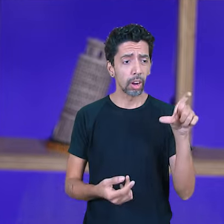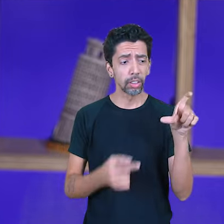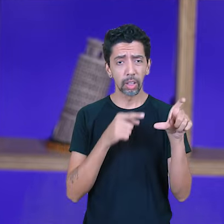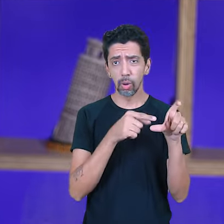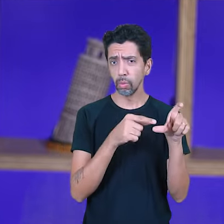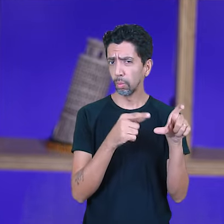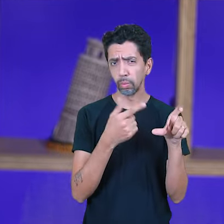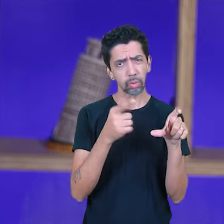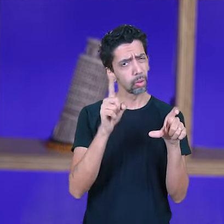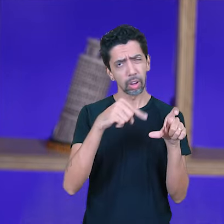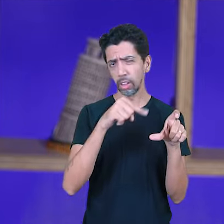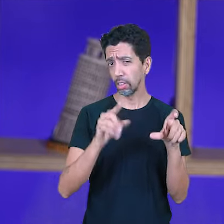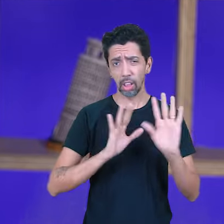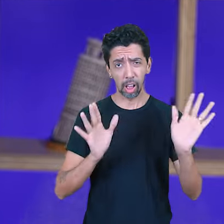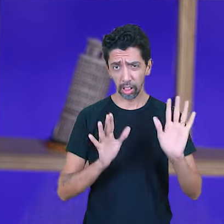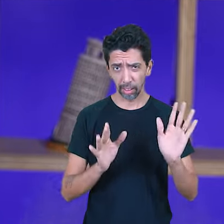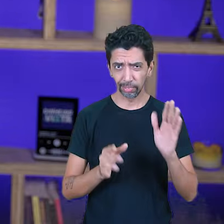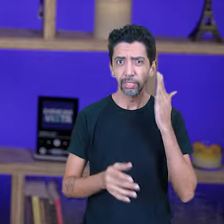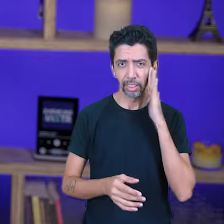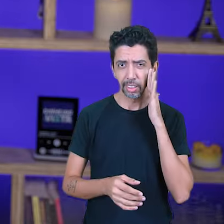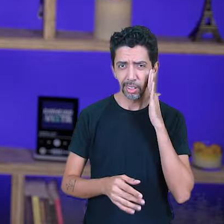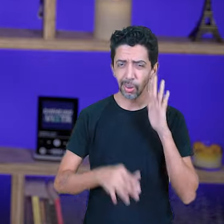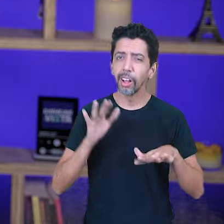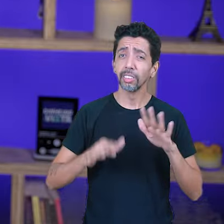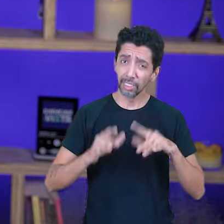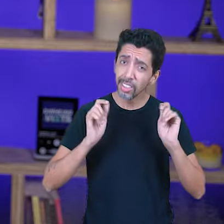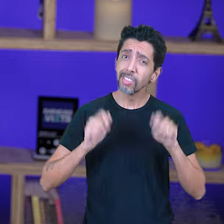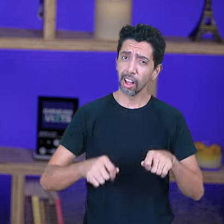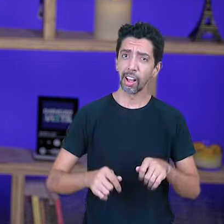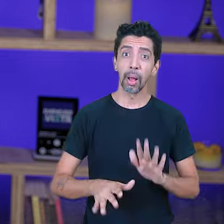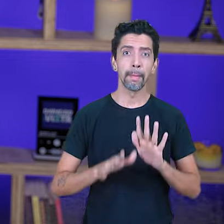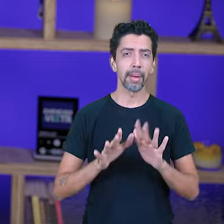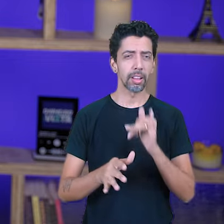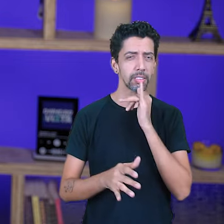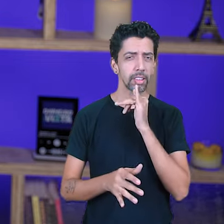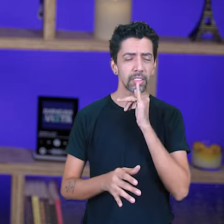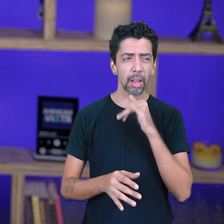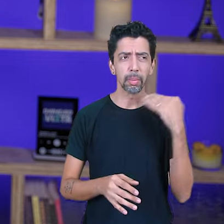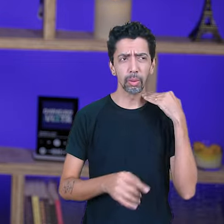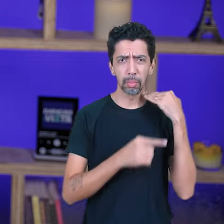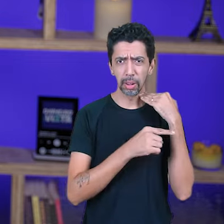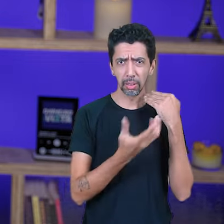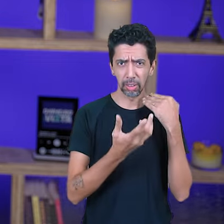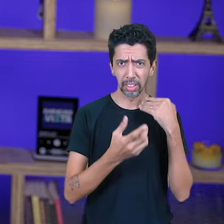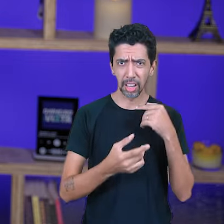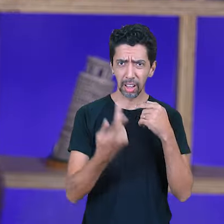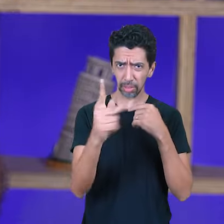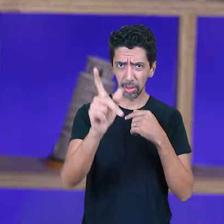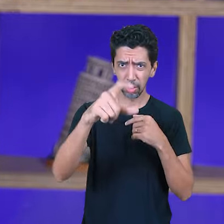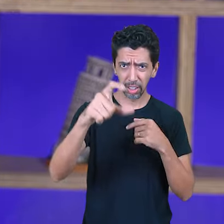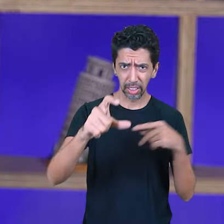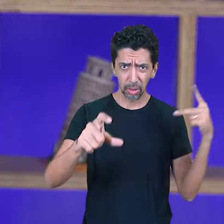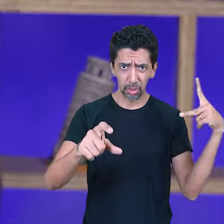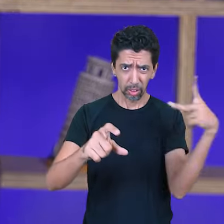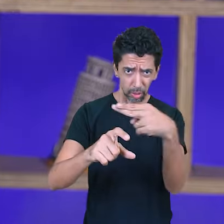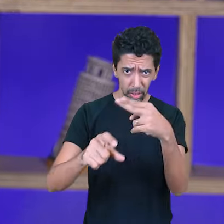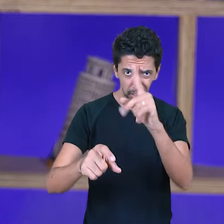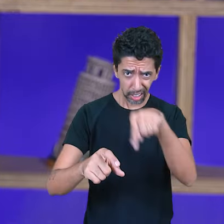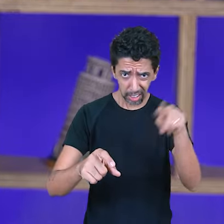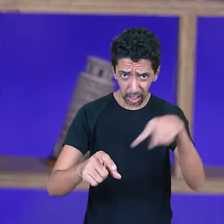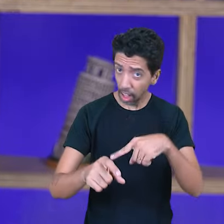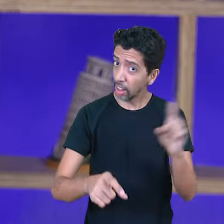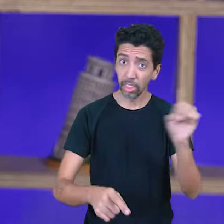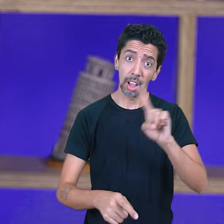percebe existe sempre os recursos o que o banco não quer é cancelar o seu cartão Acredite o que ele quer mesmo é